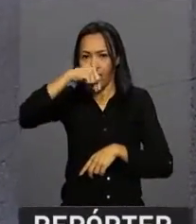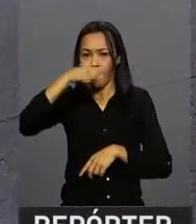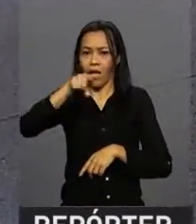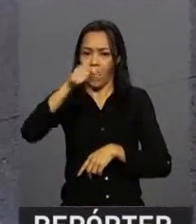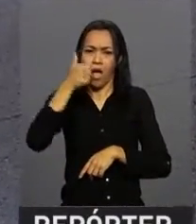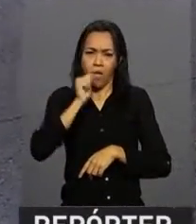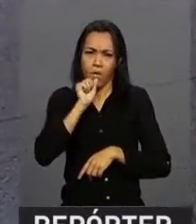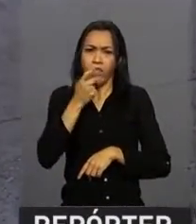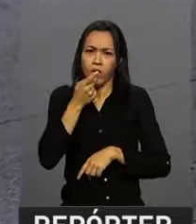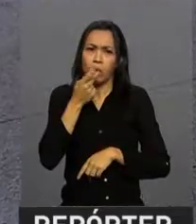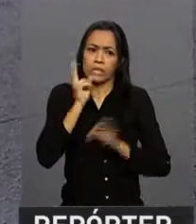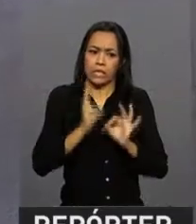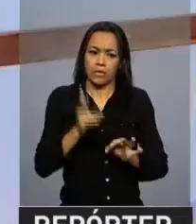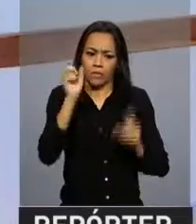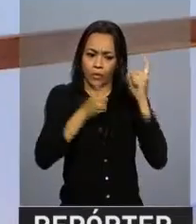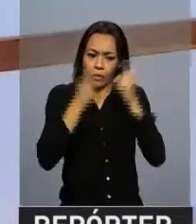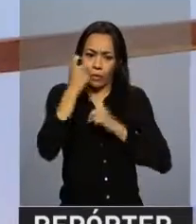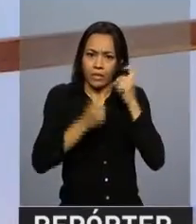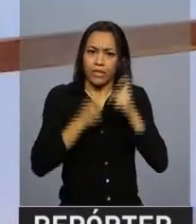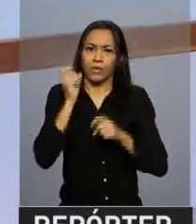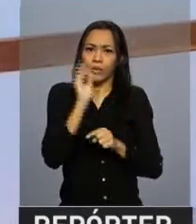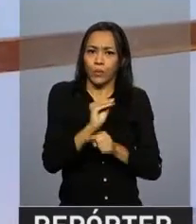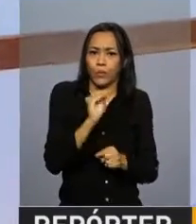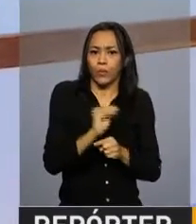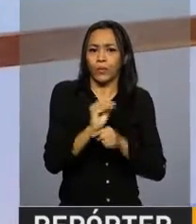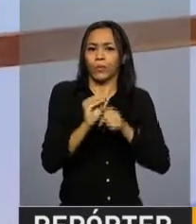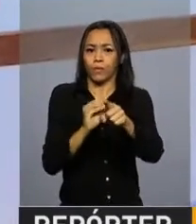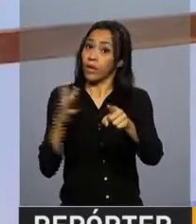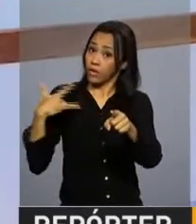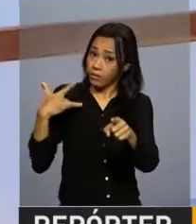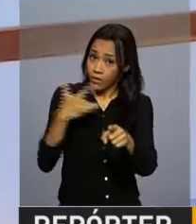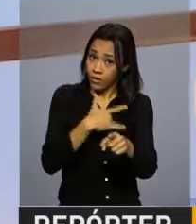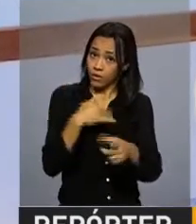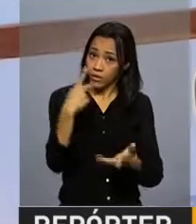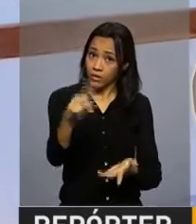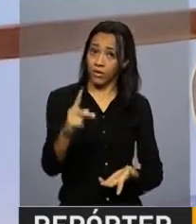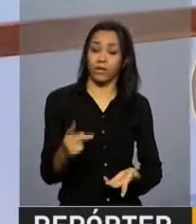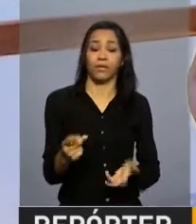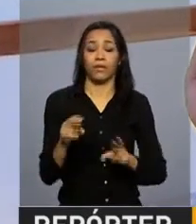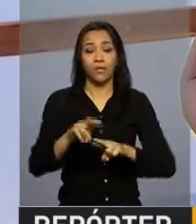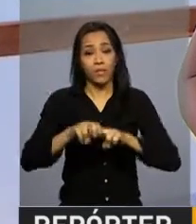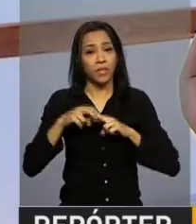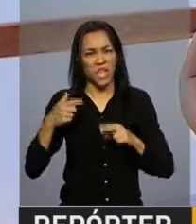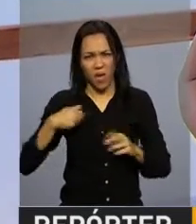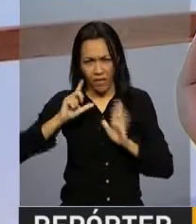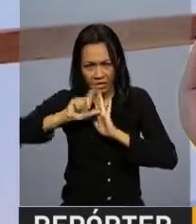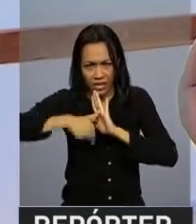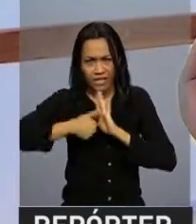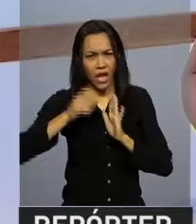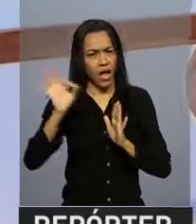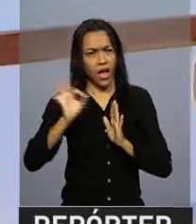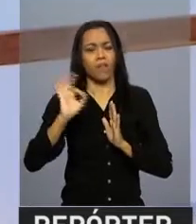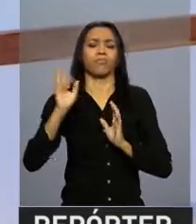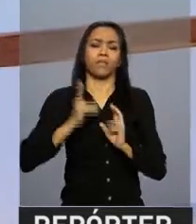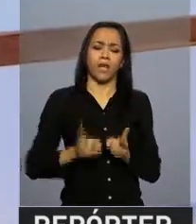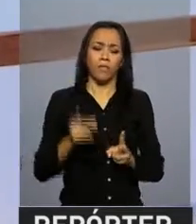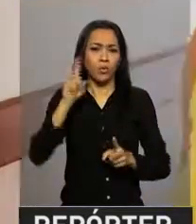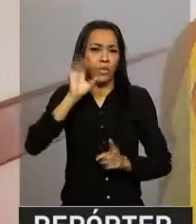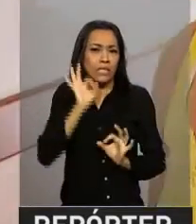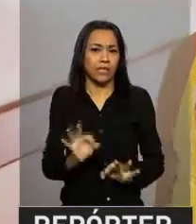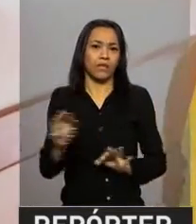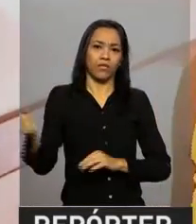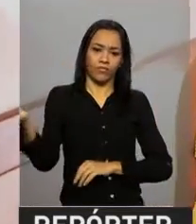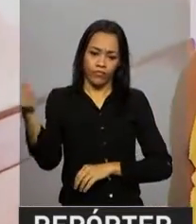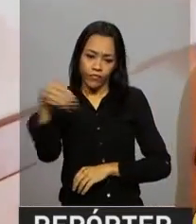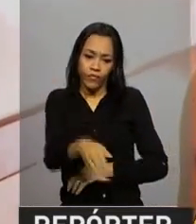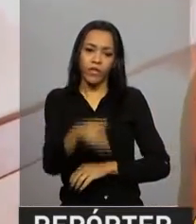caderneta da pequena sempre em dia. Para a saúde dela até. Por isso eu não atraso de jeito nenhum, sempre venho no dia.